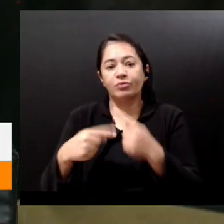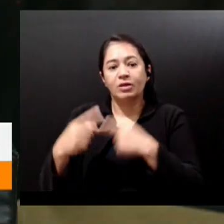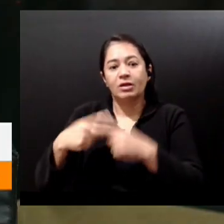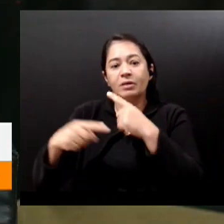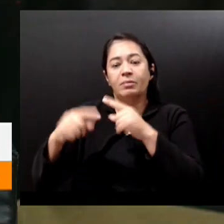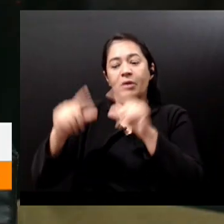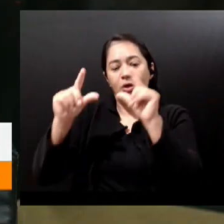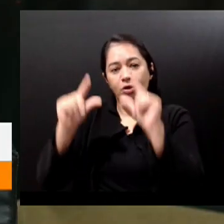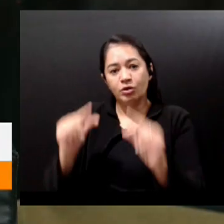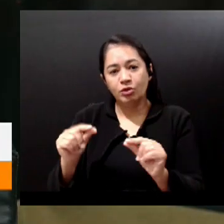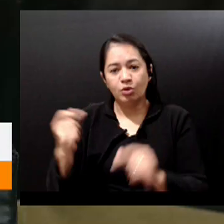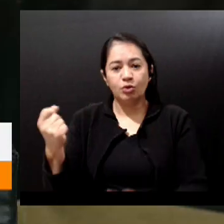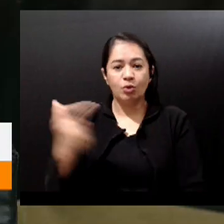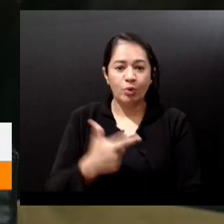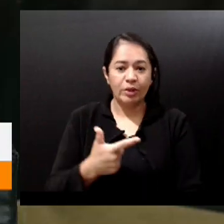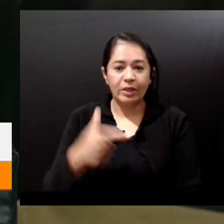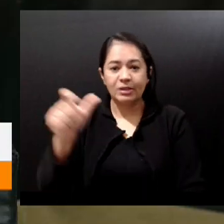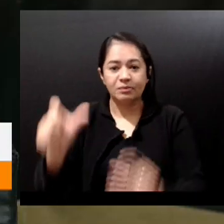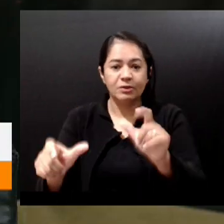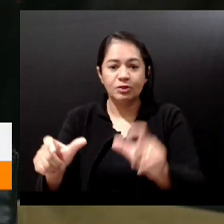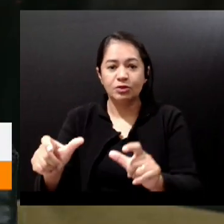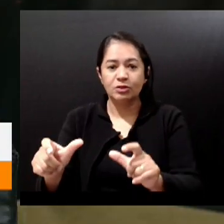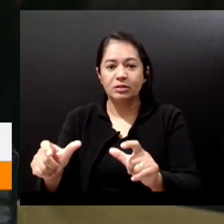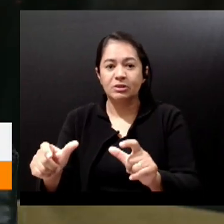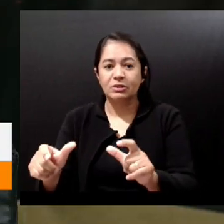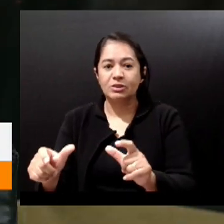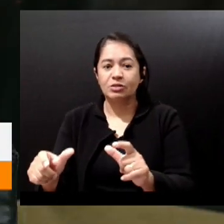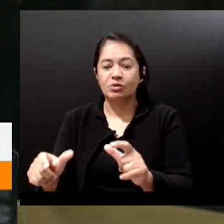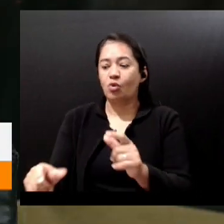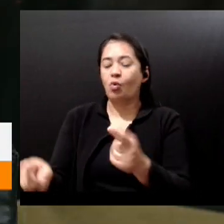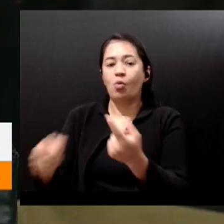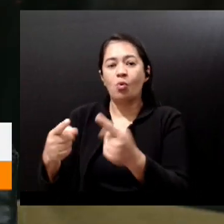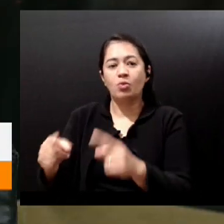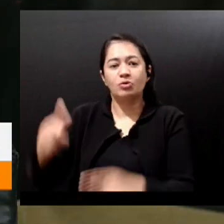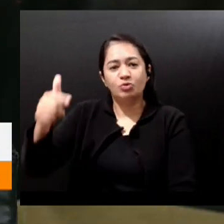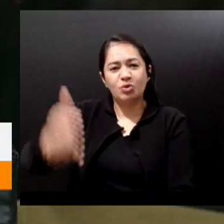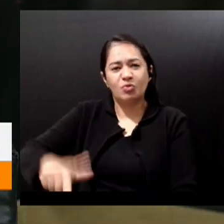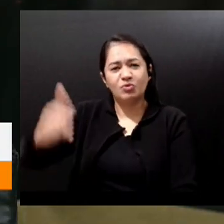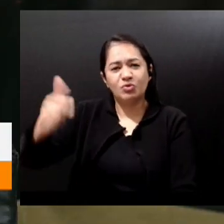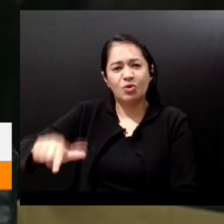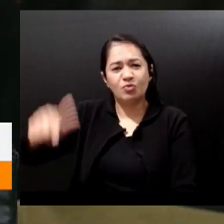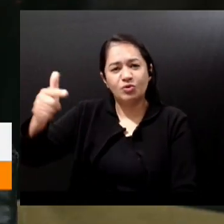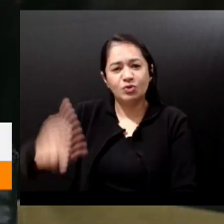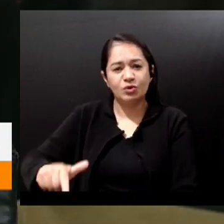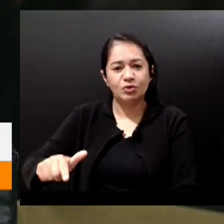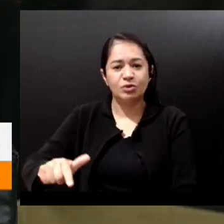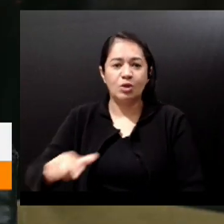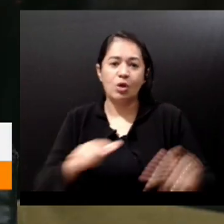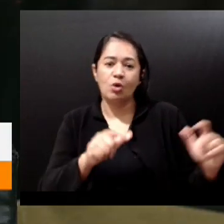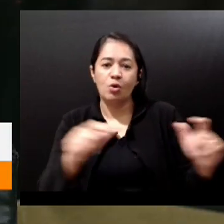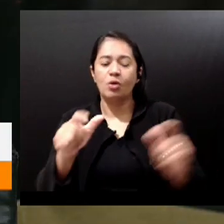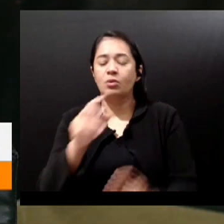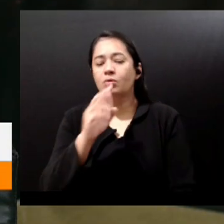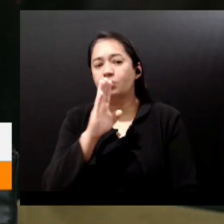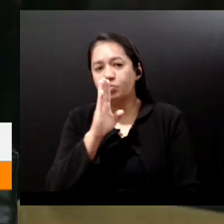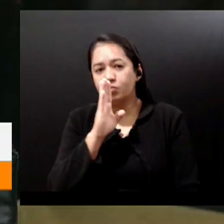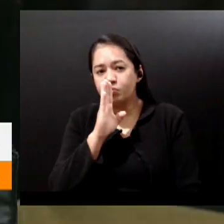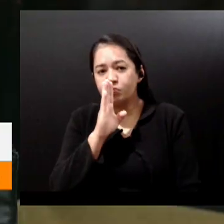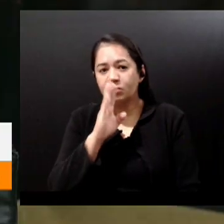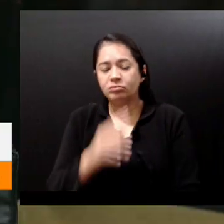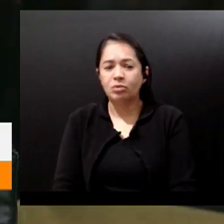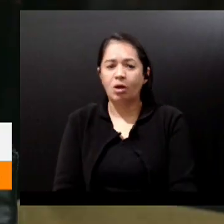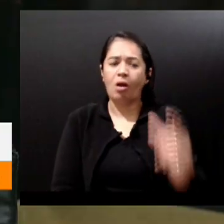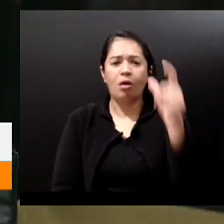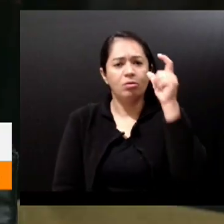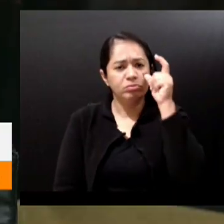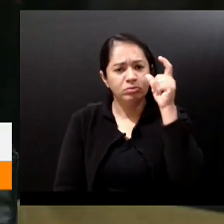em ambientes com sons repetitivos e também em ambientes silenciosos. Bem interessante esse estudo, e agora eu pergunto para o